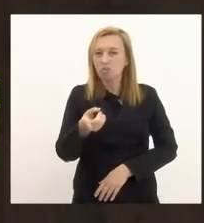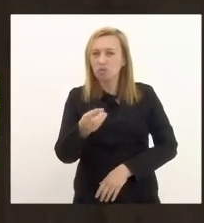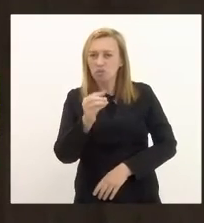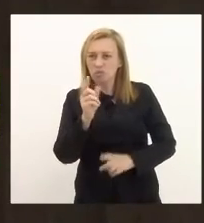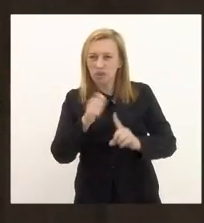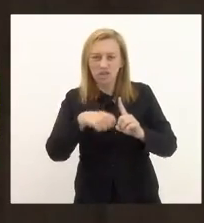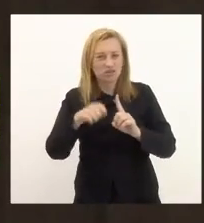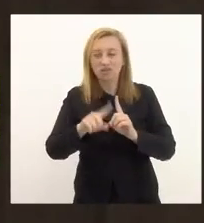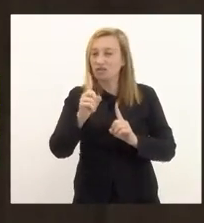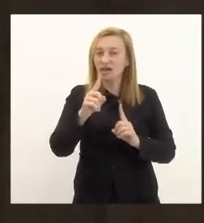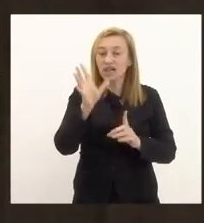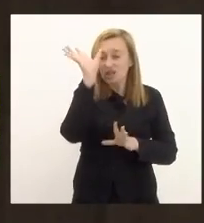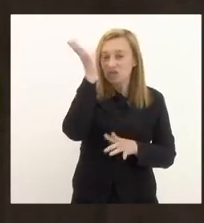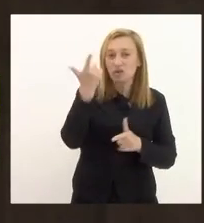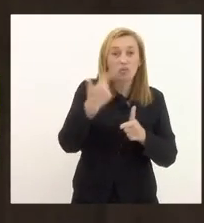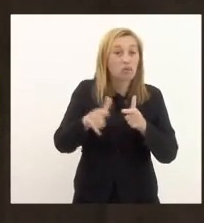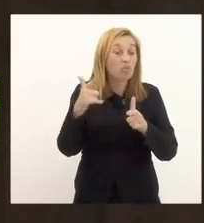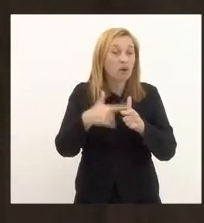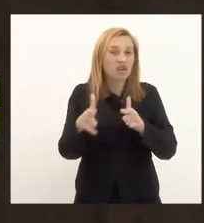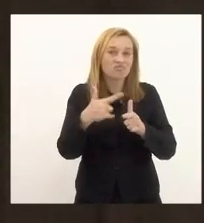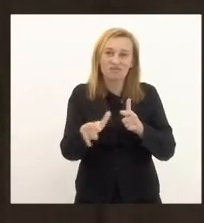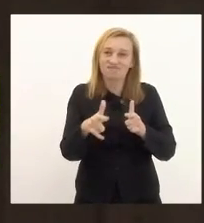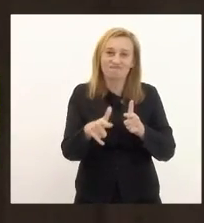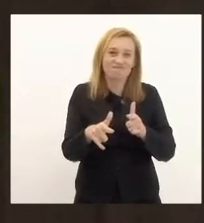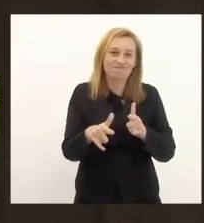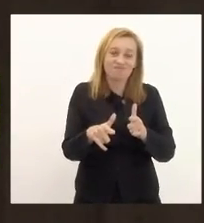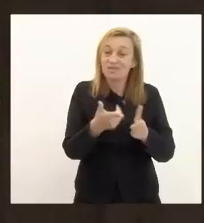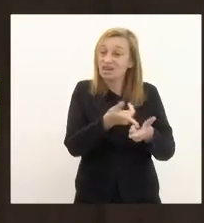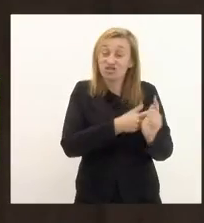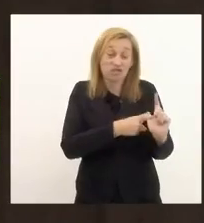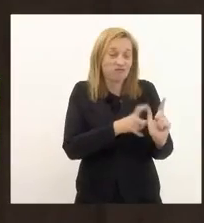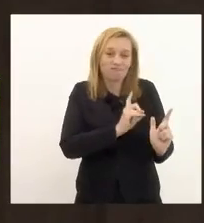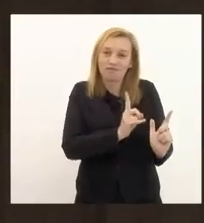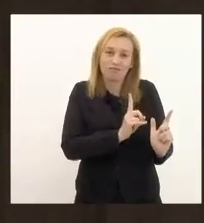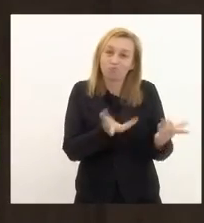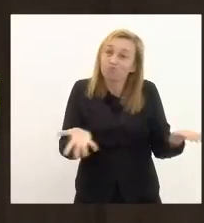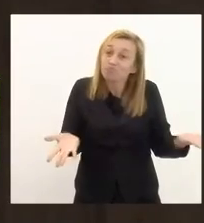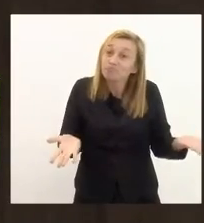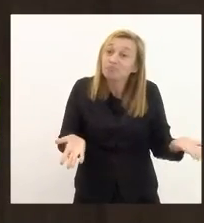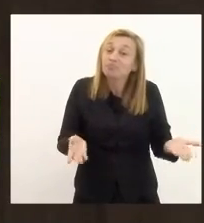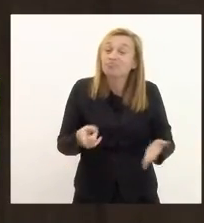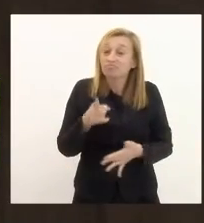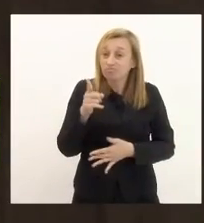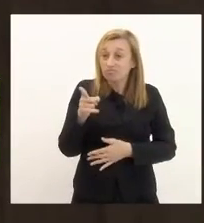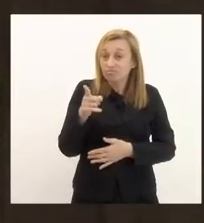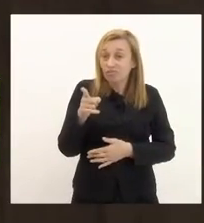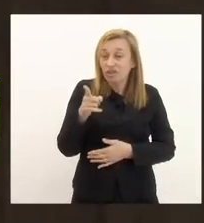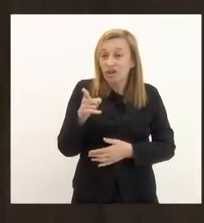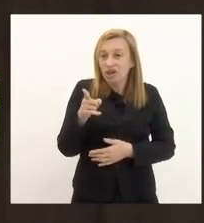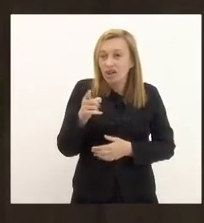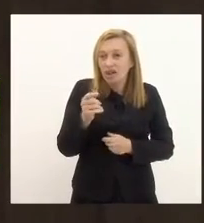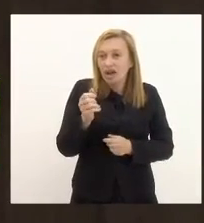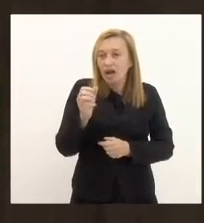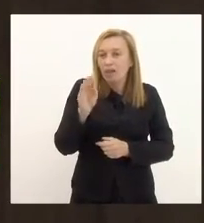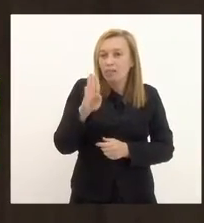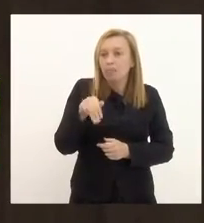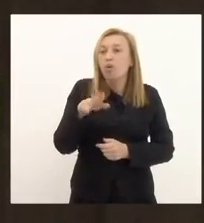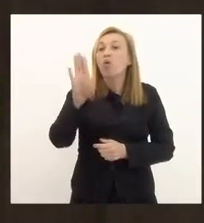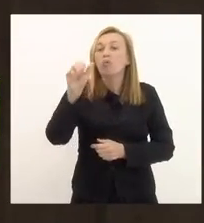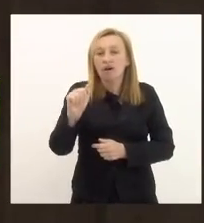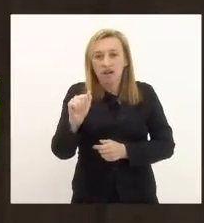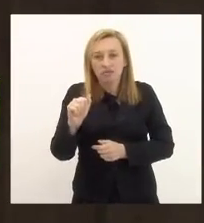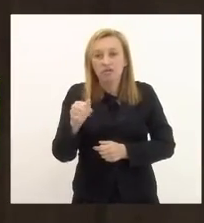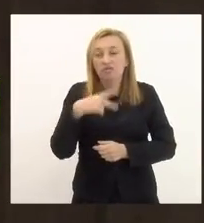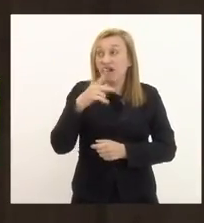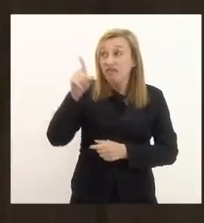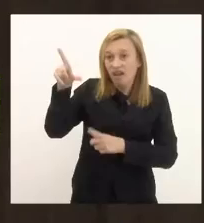do cofre da Fazenda Estadual não vai resolver isso aí é aquela Granada no bolso que foi falado lá em